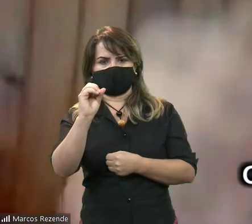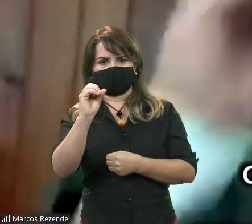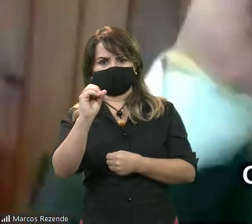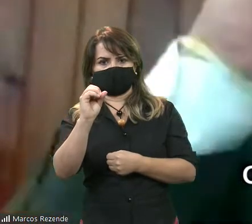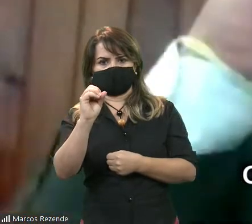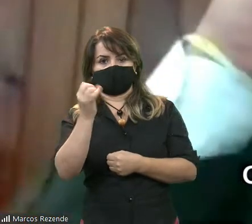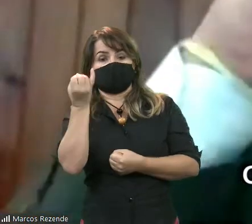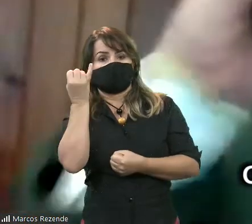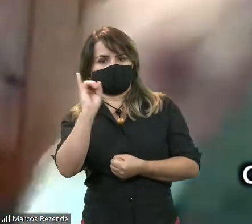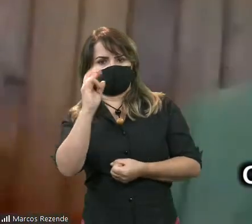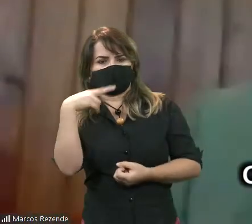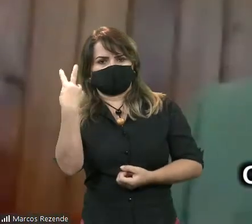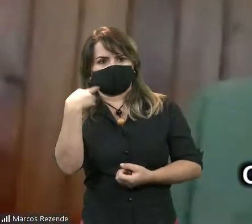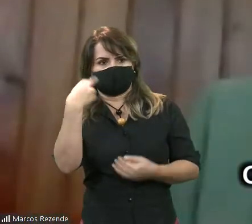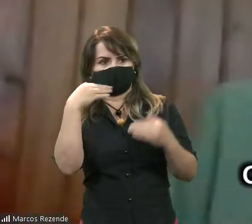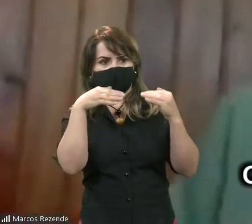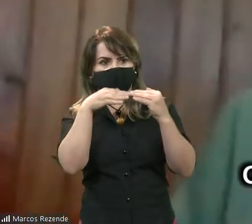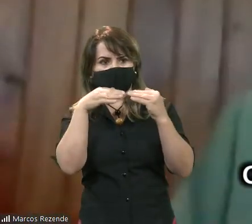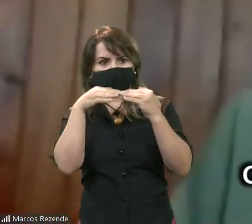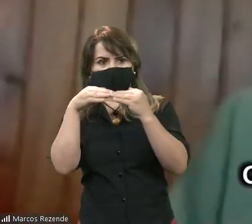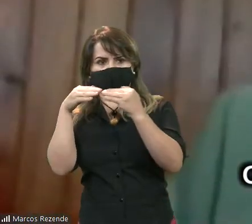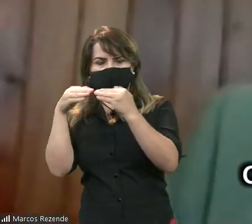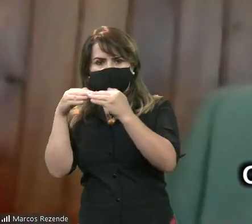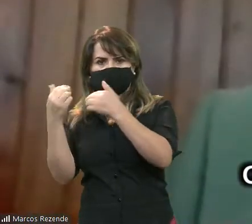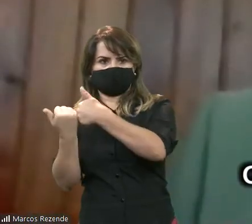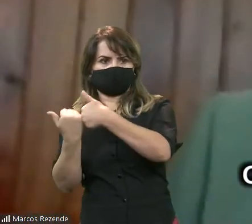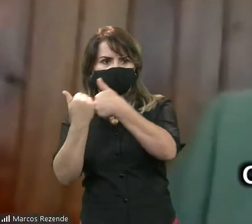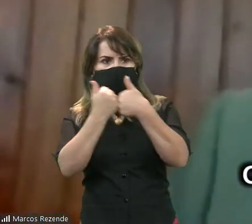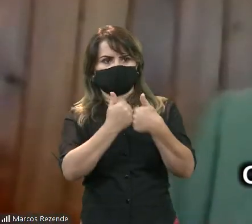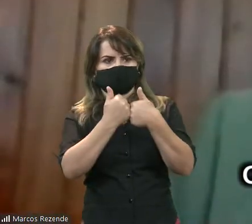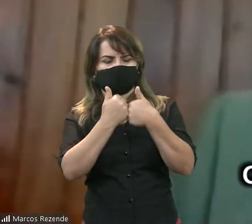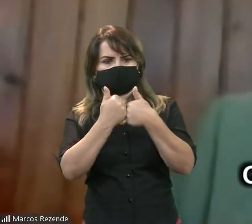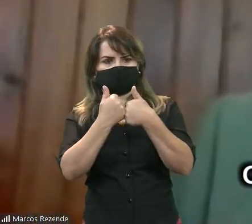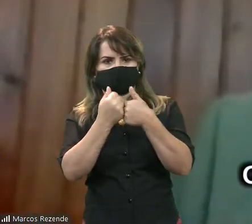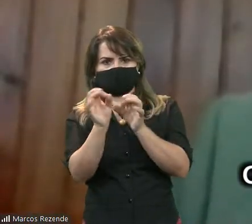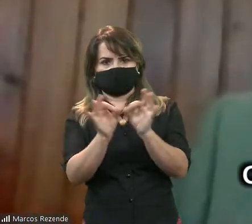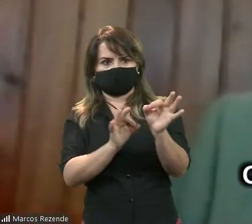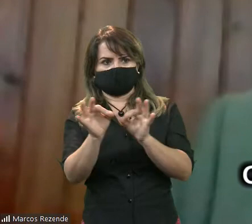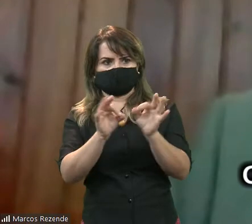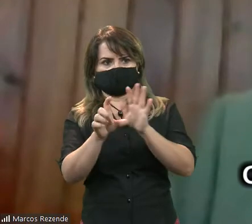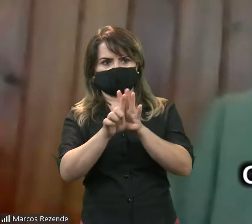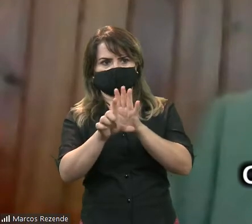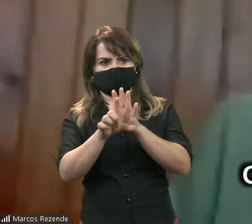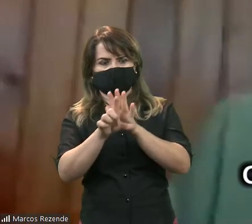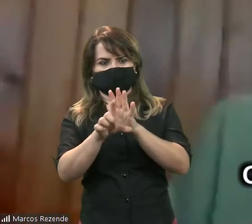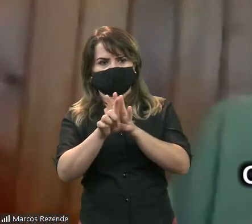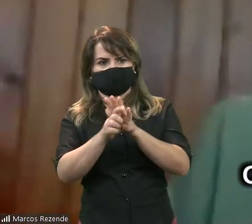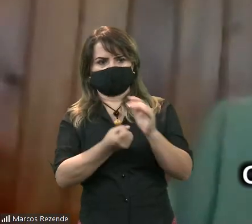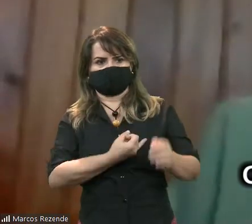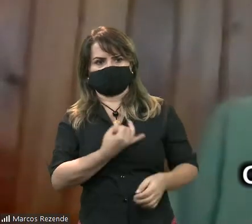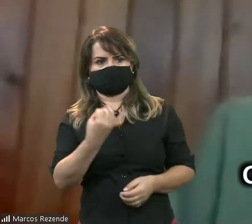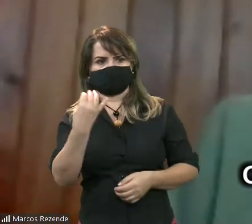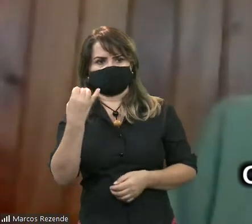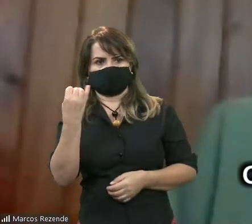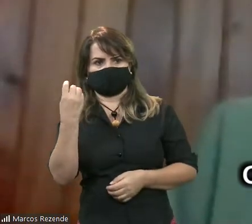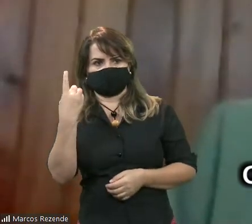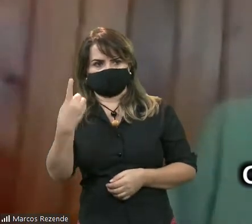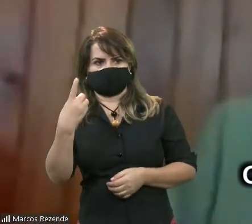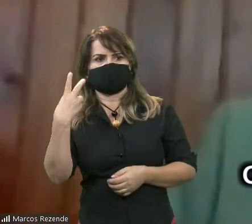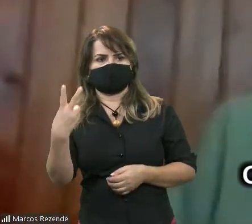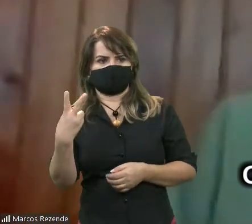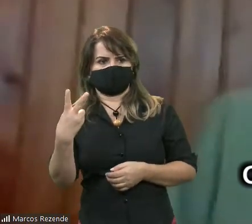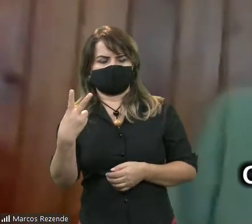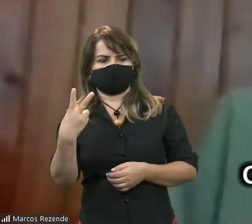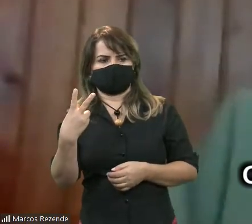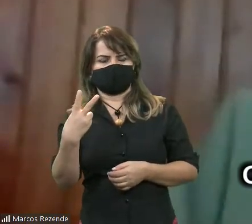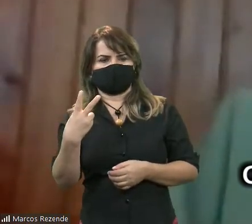Os vereadores que são favoráveis ao substitutivo ao projeto de lei complementar número 12 de